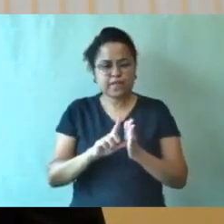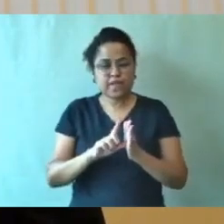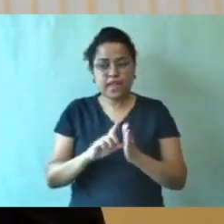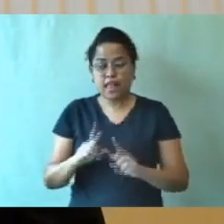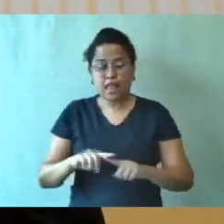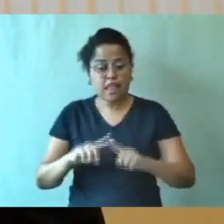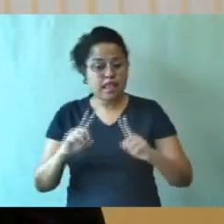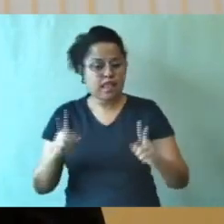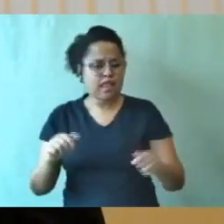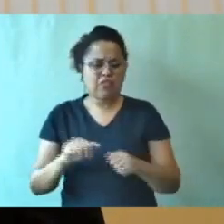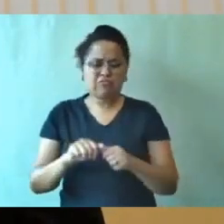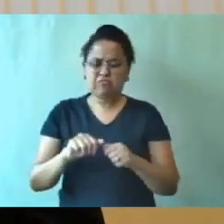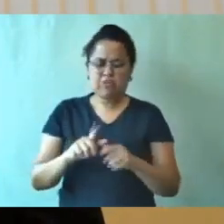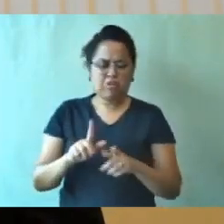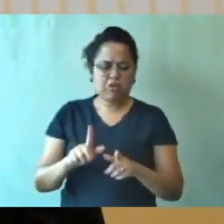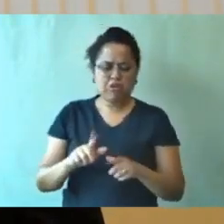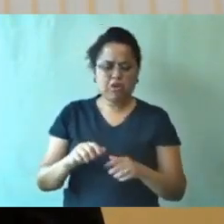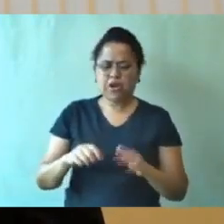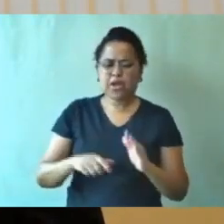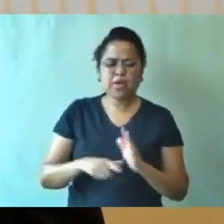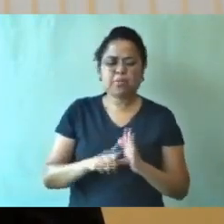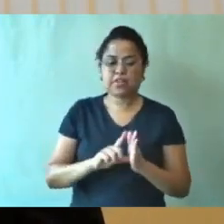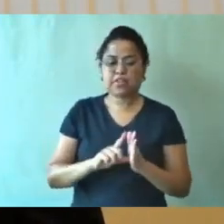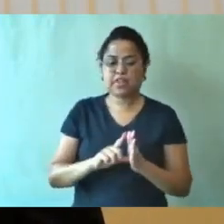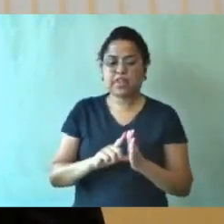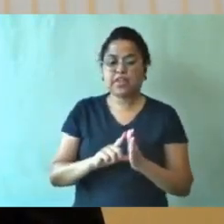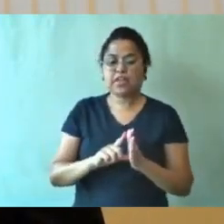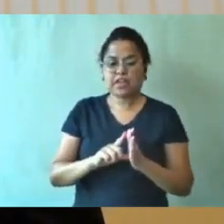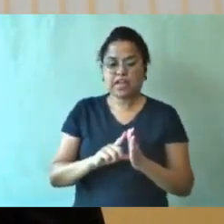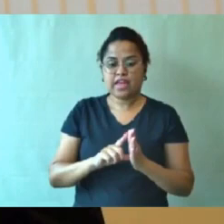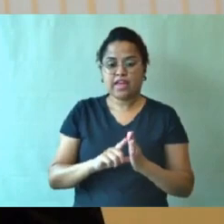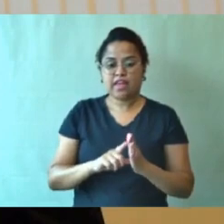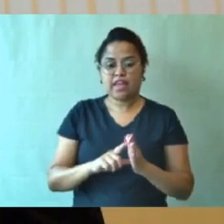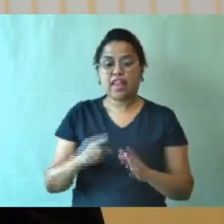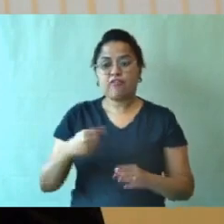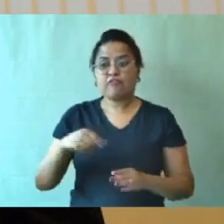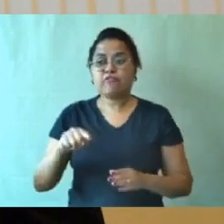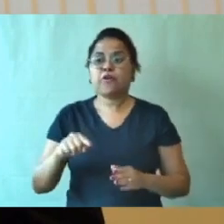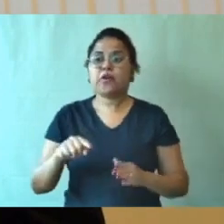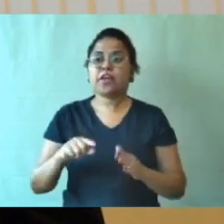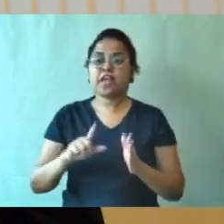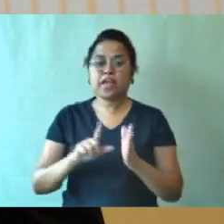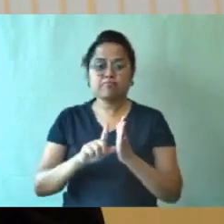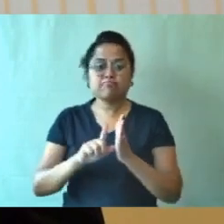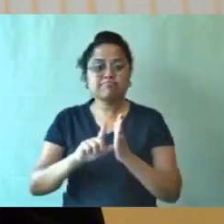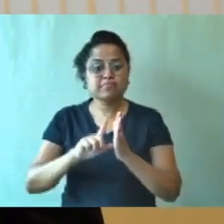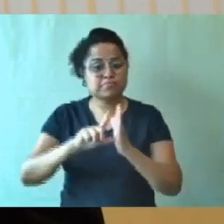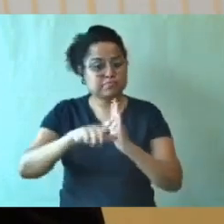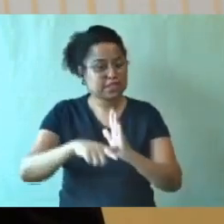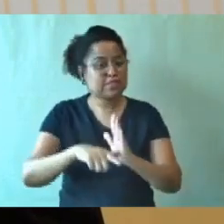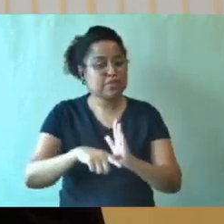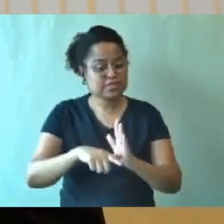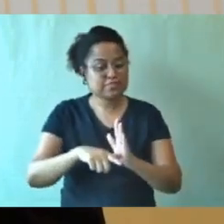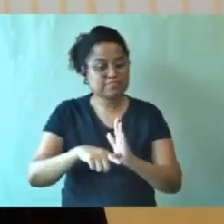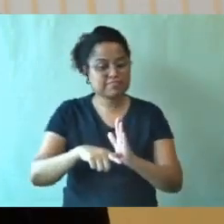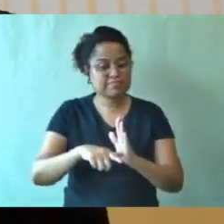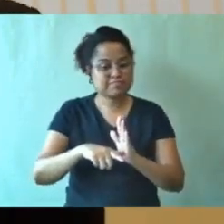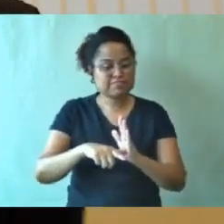virou anuência a posteriori. Eu que inventei esse termo aqui. Mas assim,